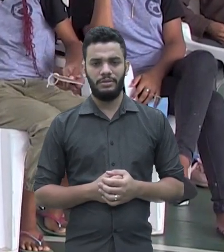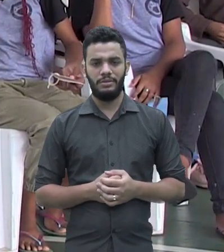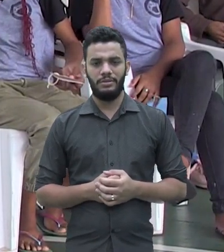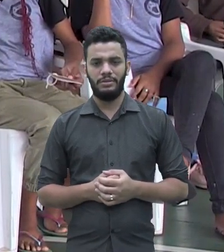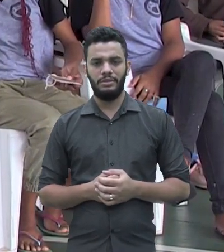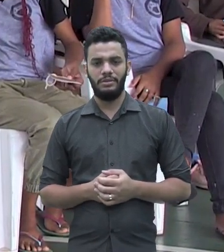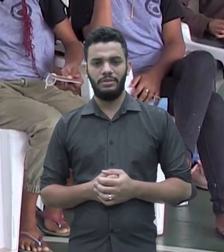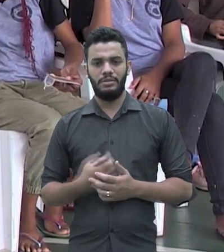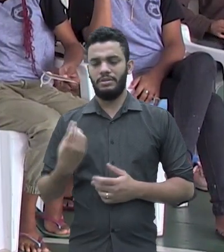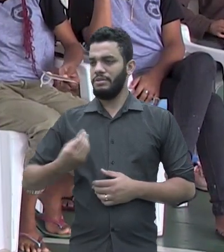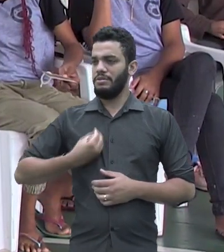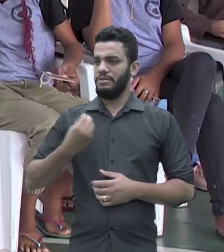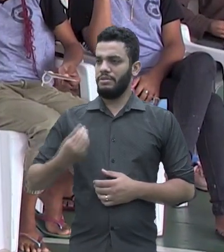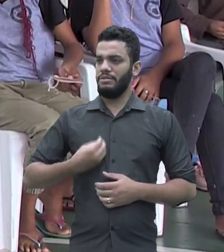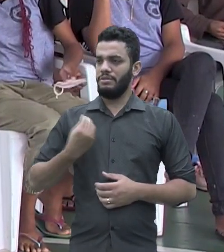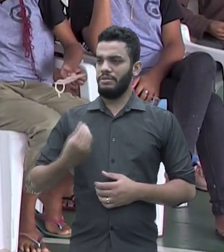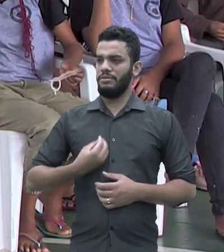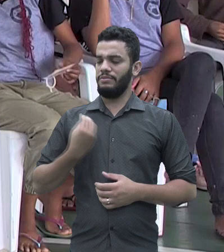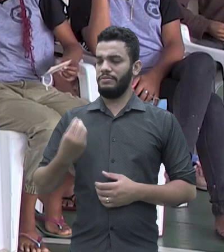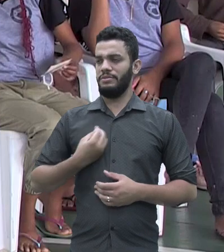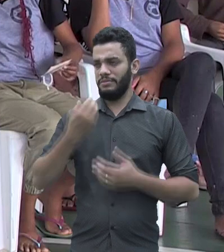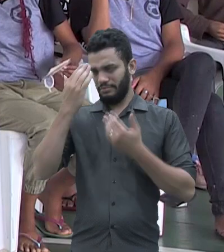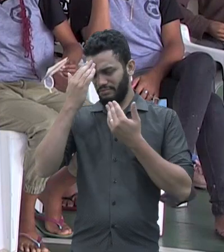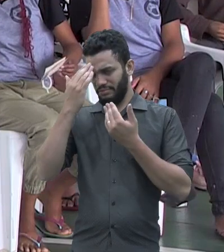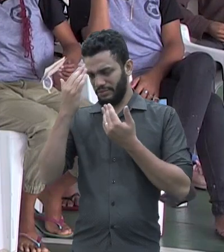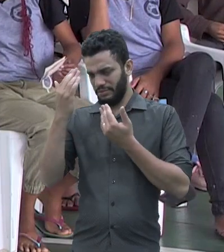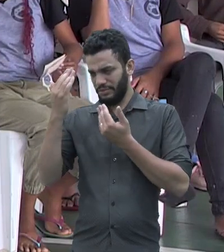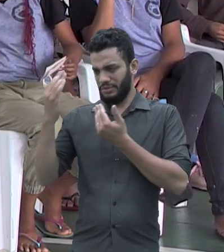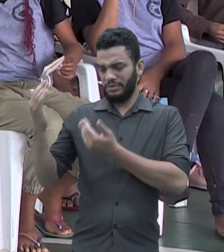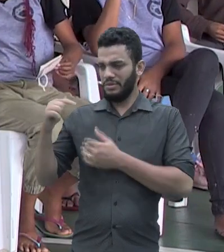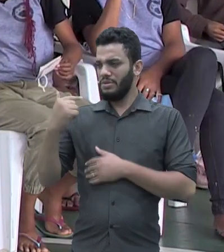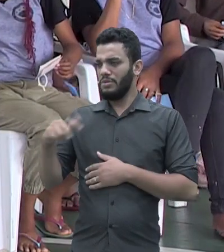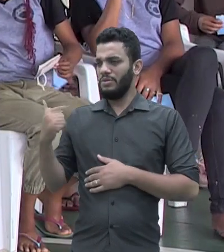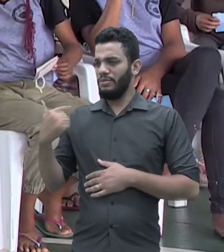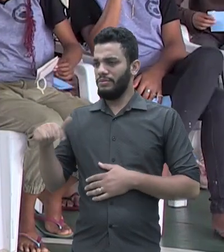A vida sem gratidão é estéril e vazia de significado.